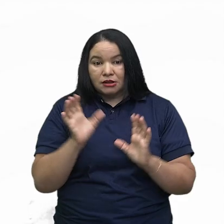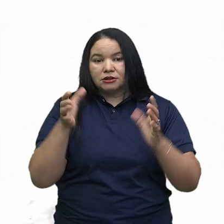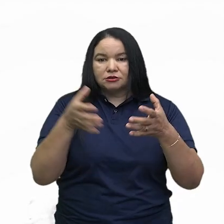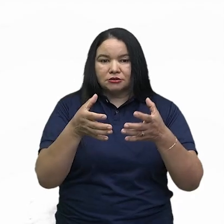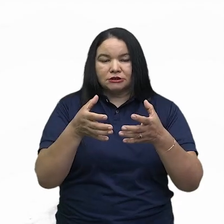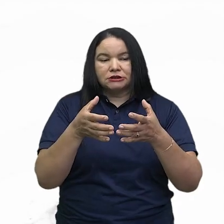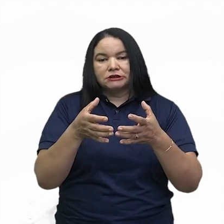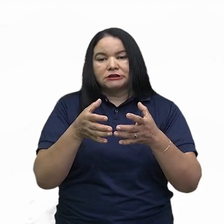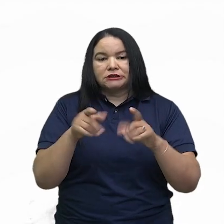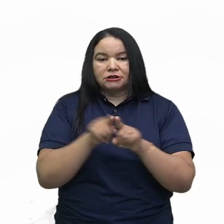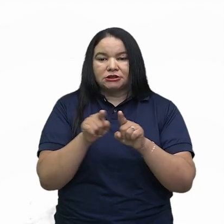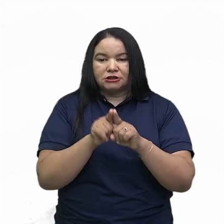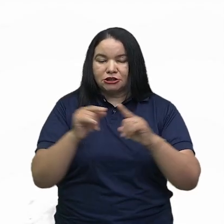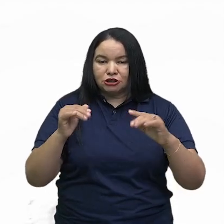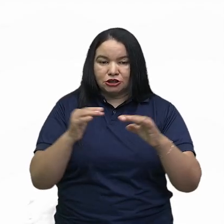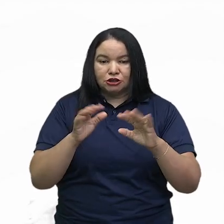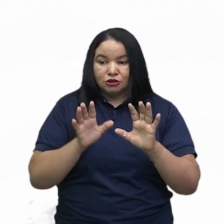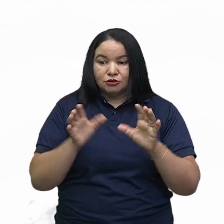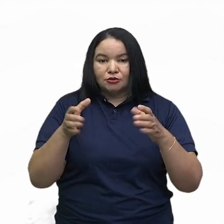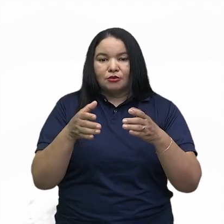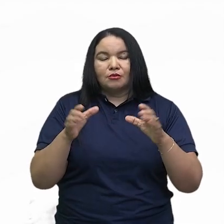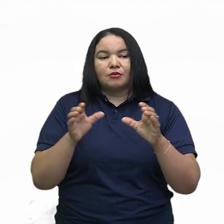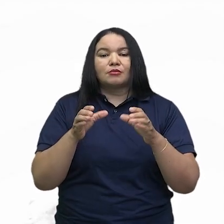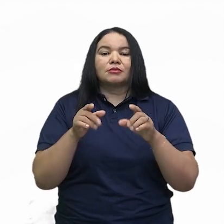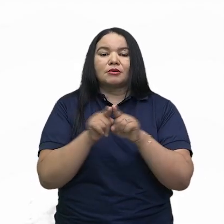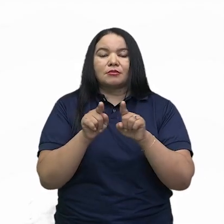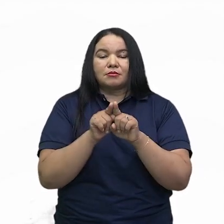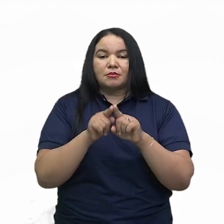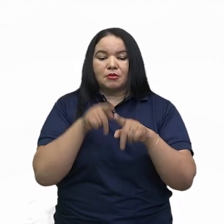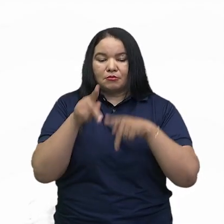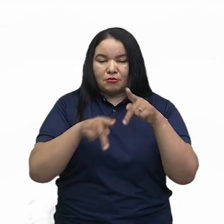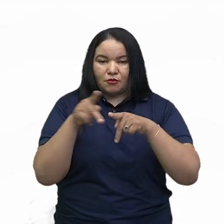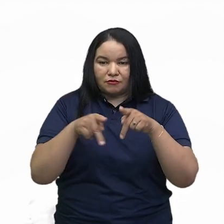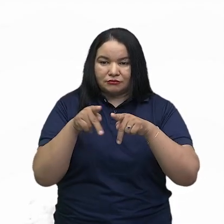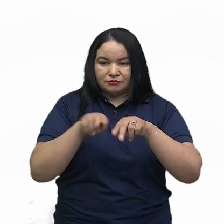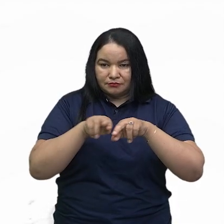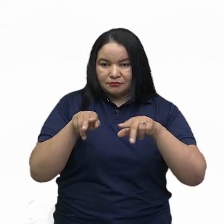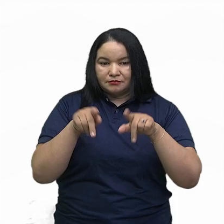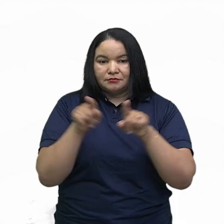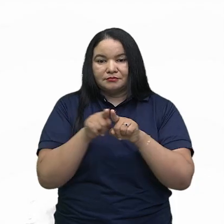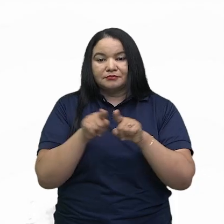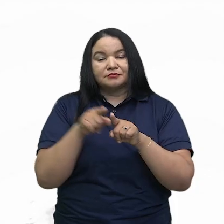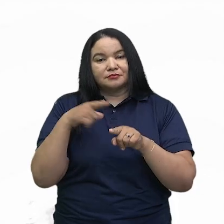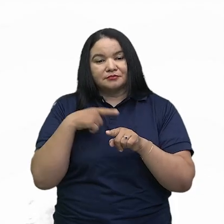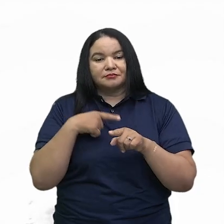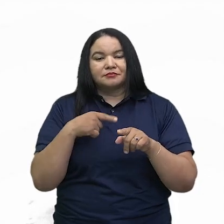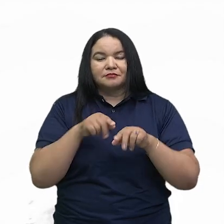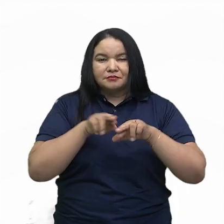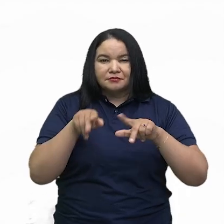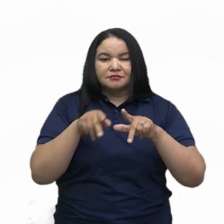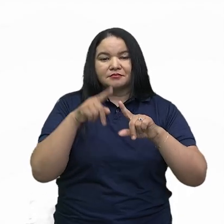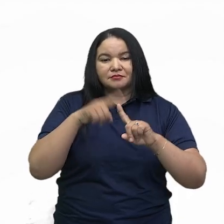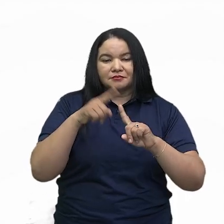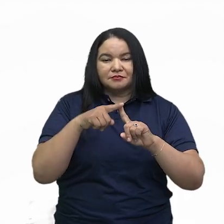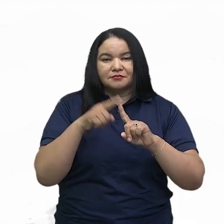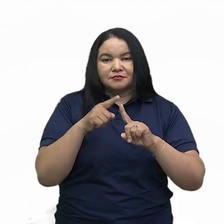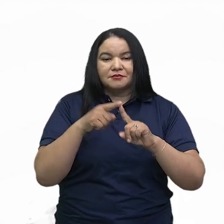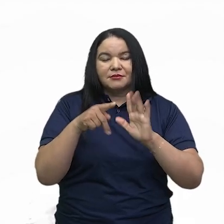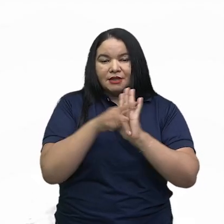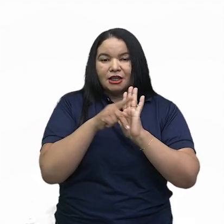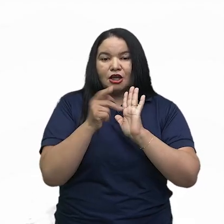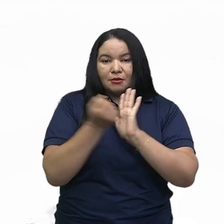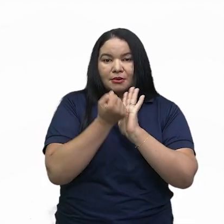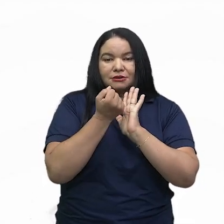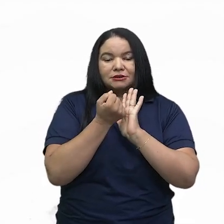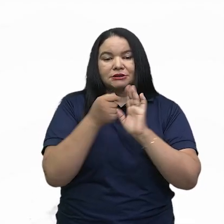um conjunto, para uma comunidade, para um povo. E por isso nós temos várias camadas de patrimônio,